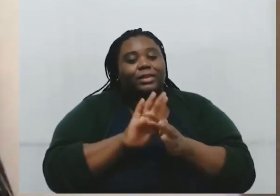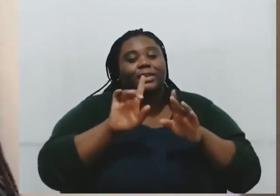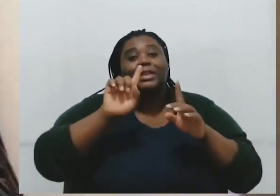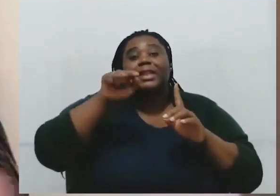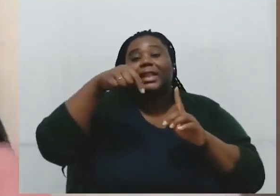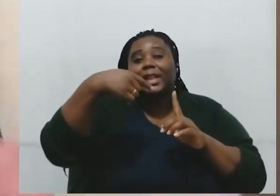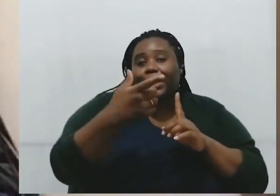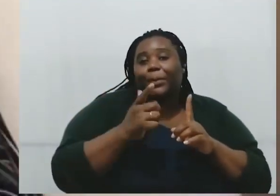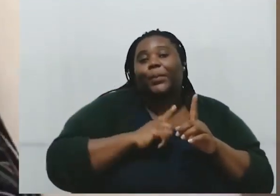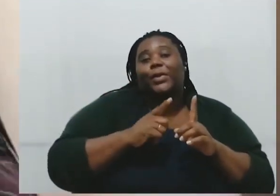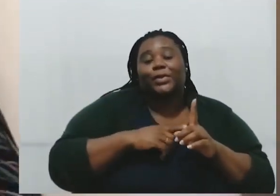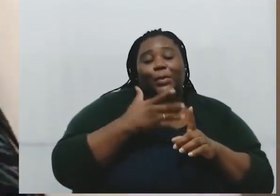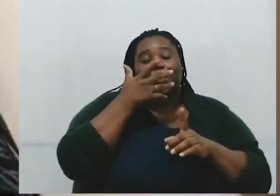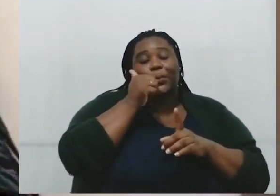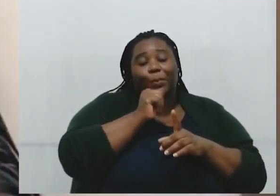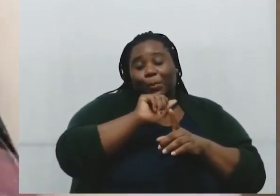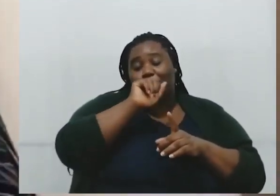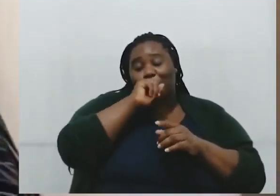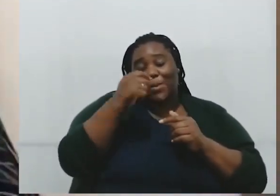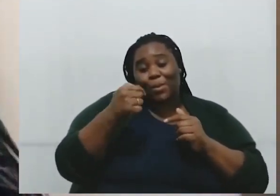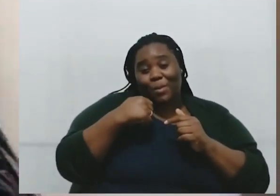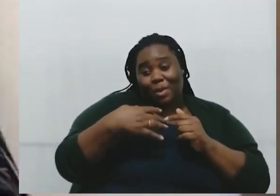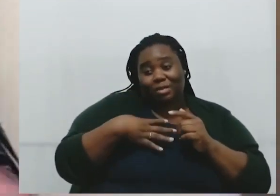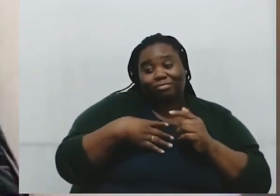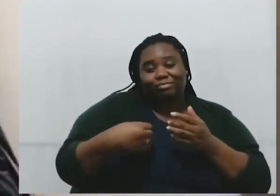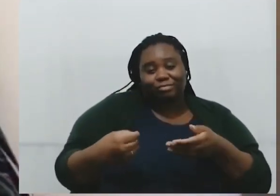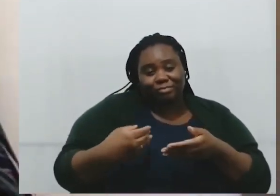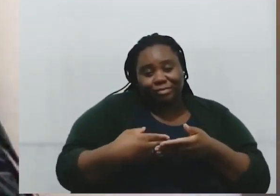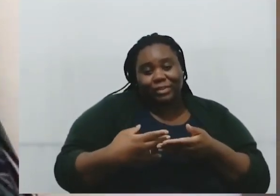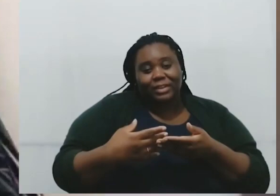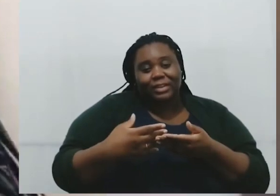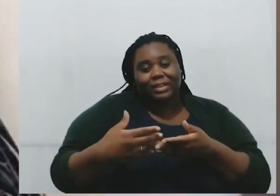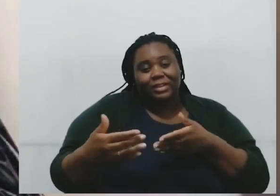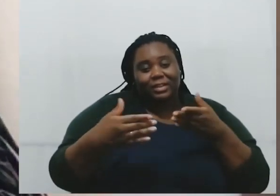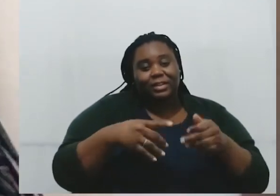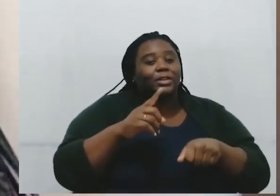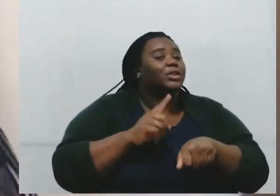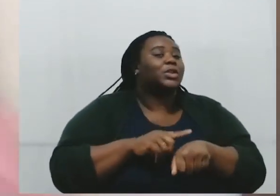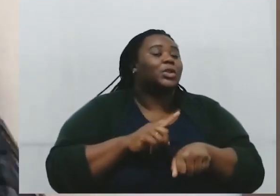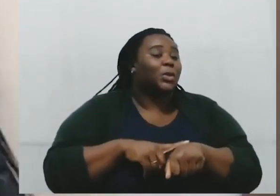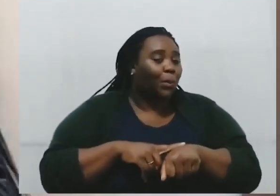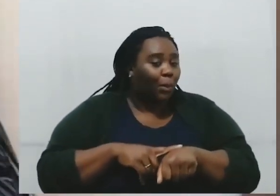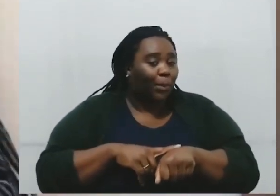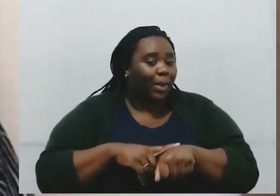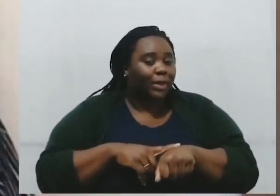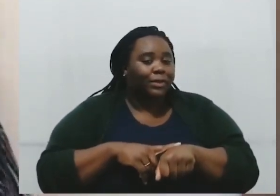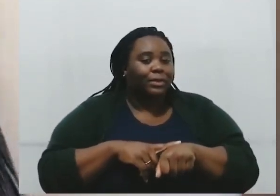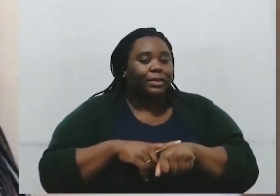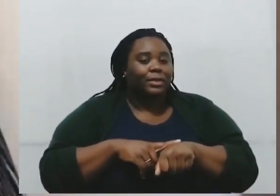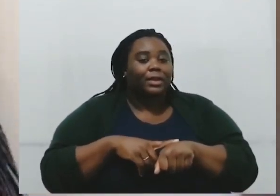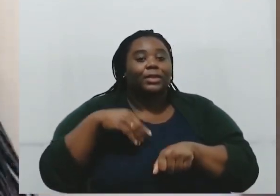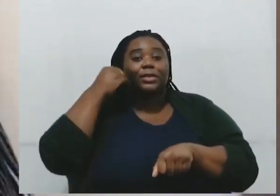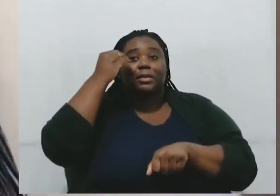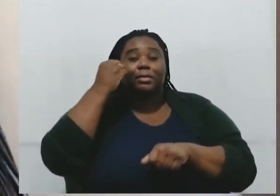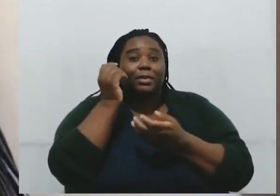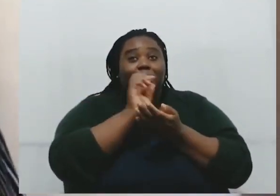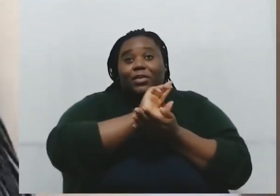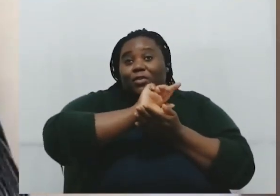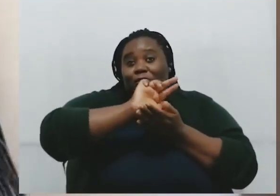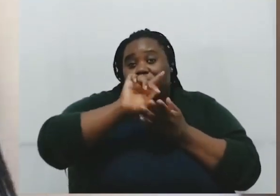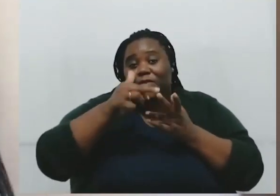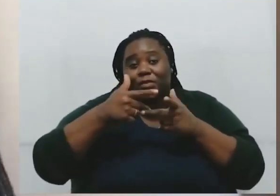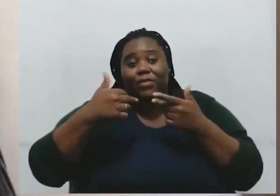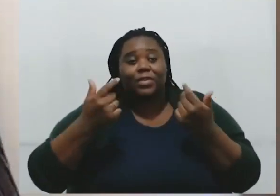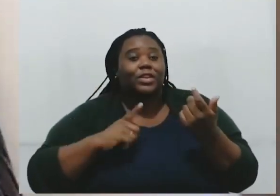vida que eu estava experimentando várias coisas, eu tinha dirigido, eu estava atuando bastante, trabalhando muito como atriz,